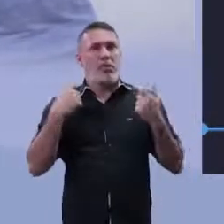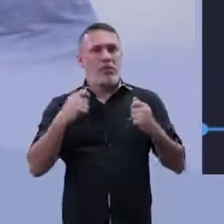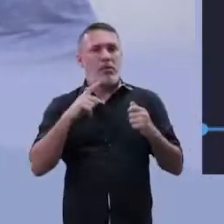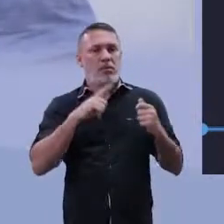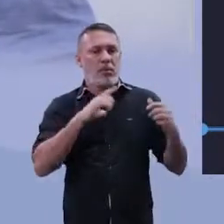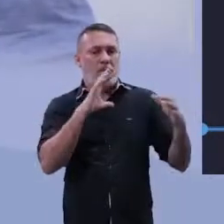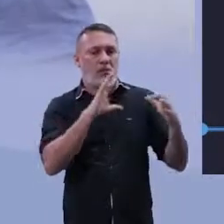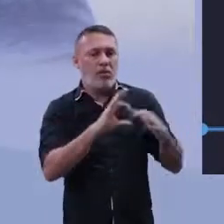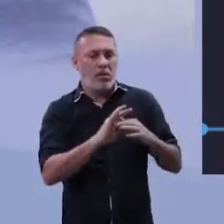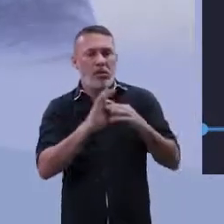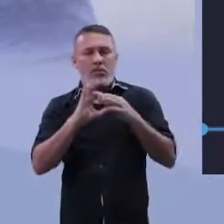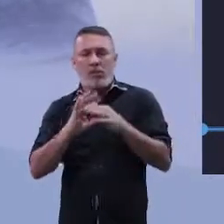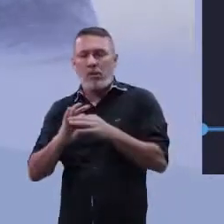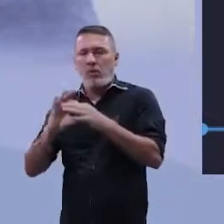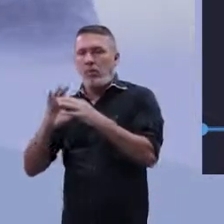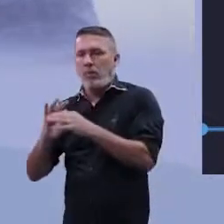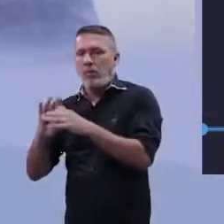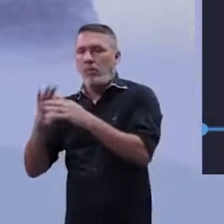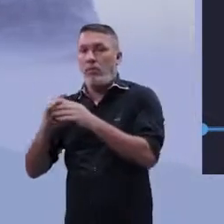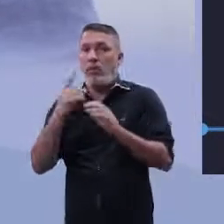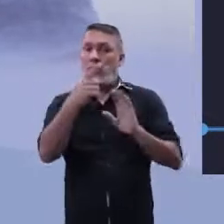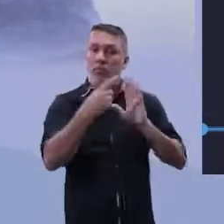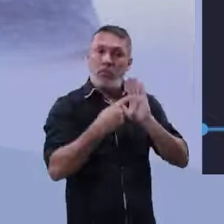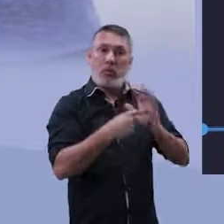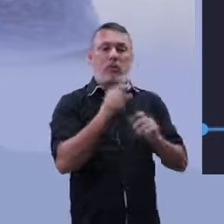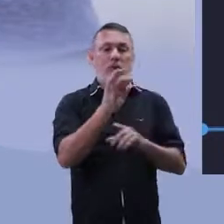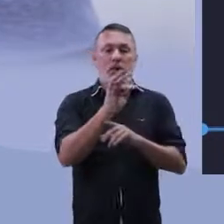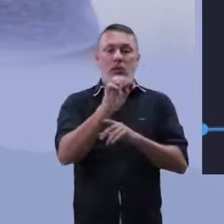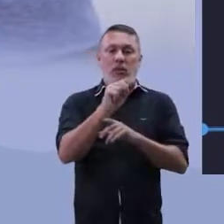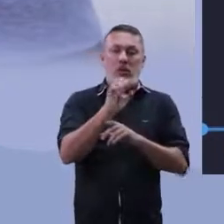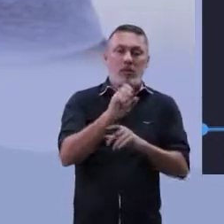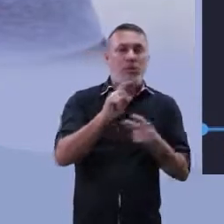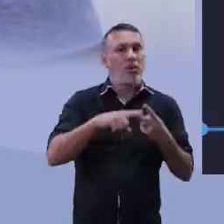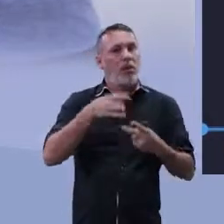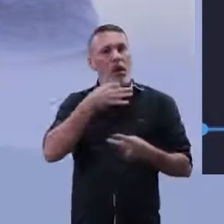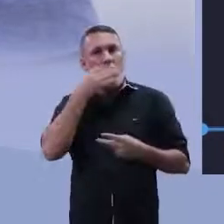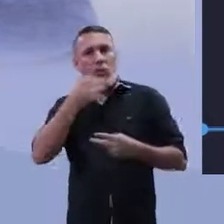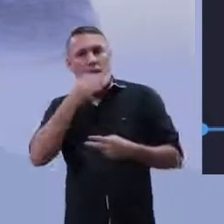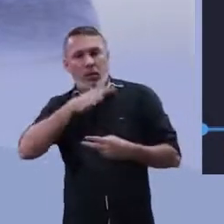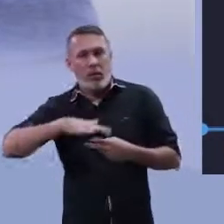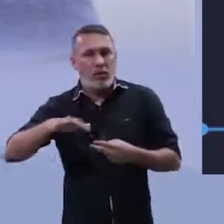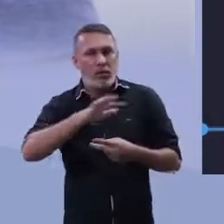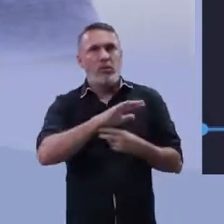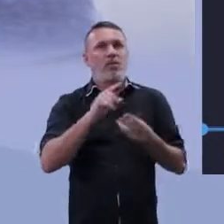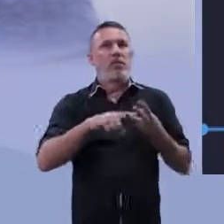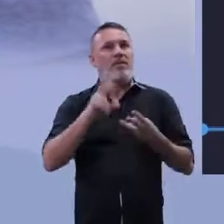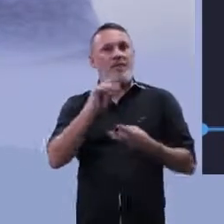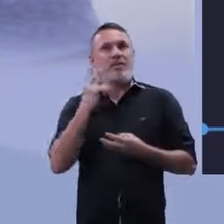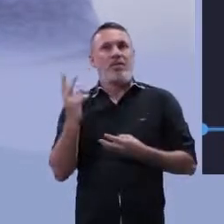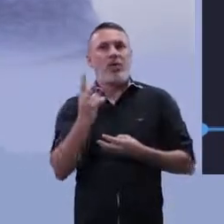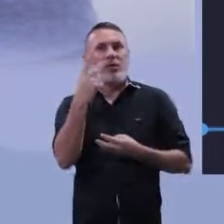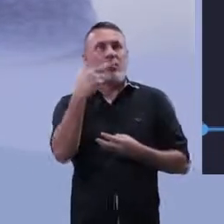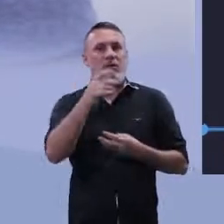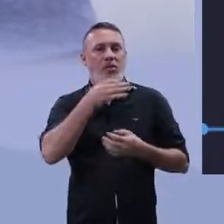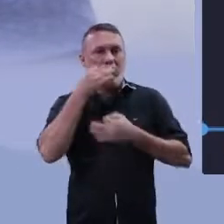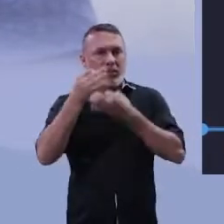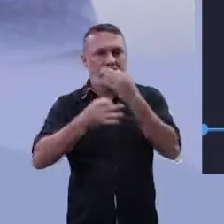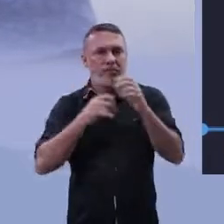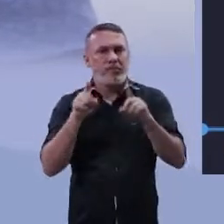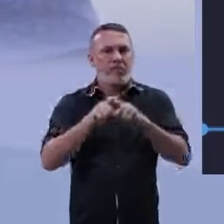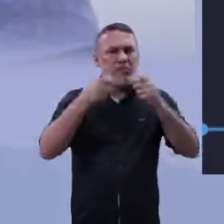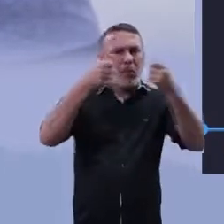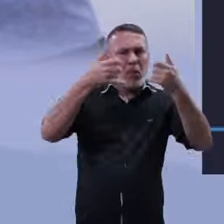precisa estar ligado. Você apresenta lá a sua tese e depois os argumentos que vão valorizar a sua